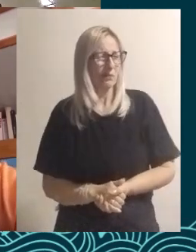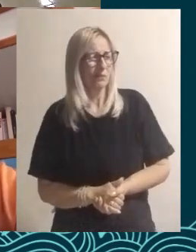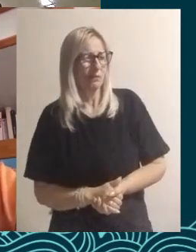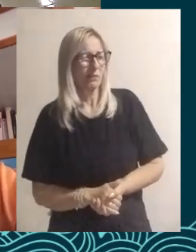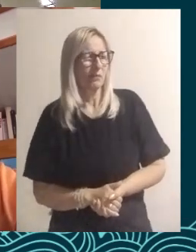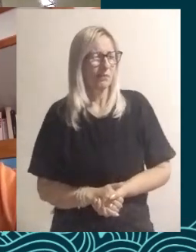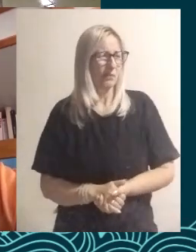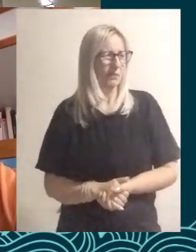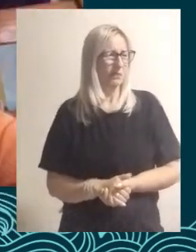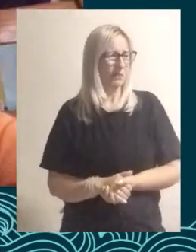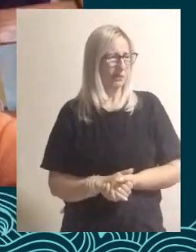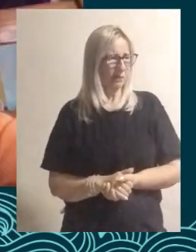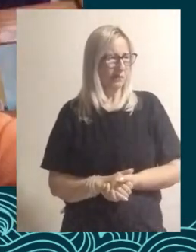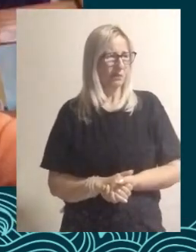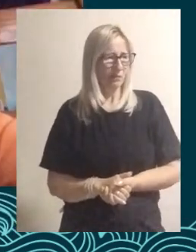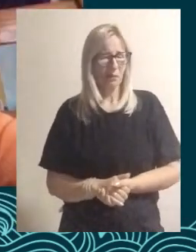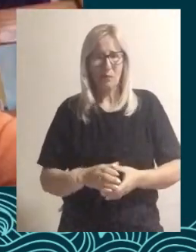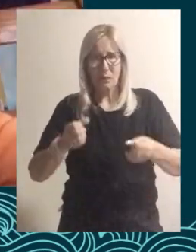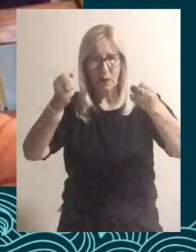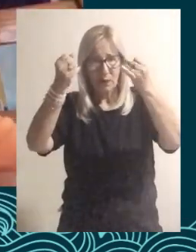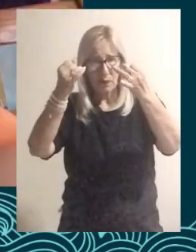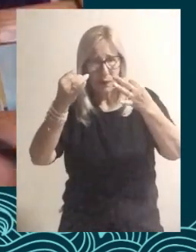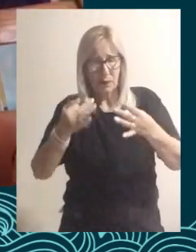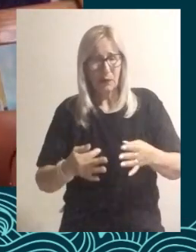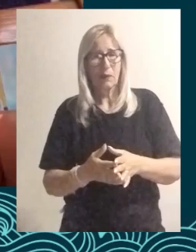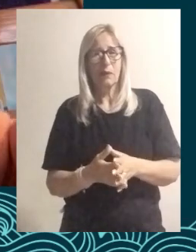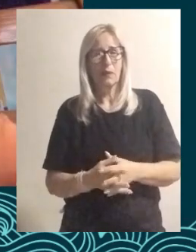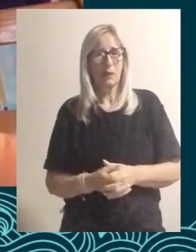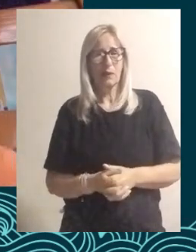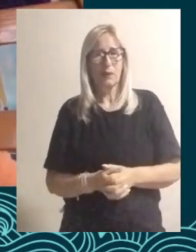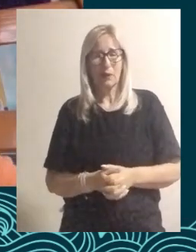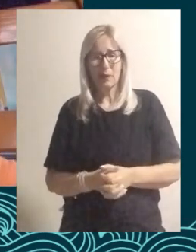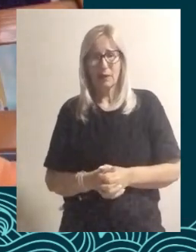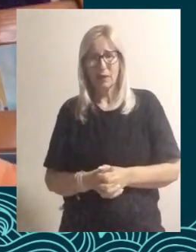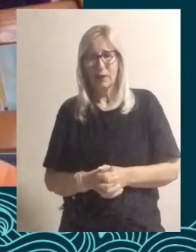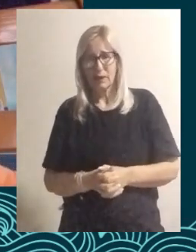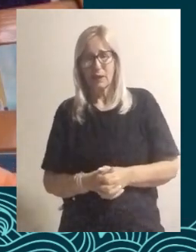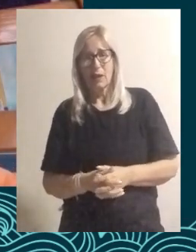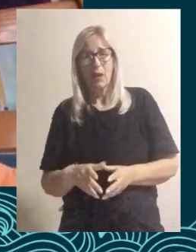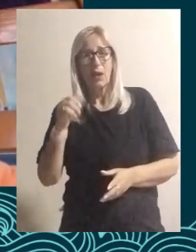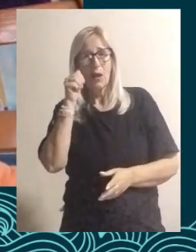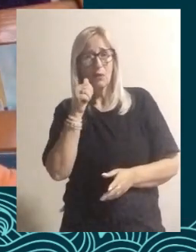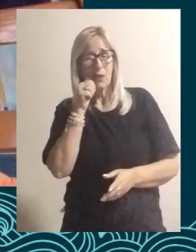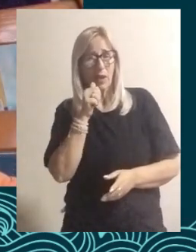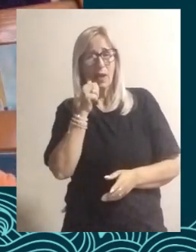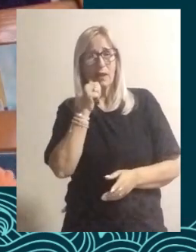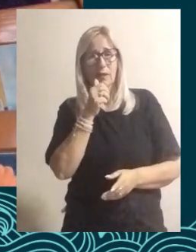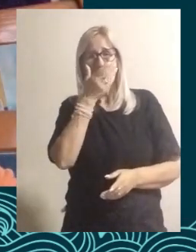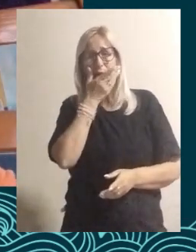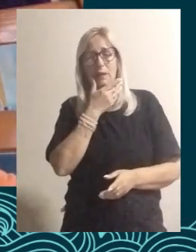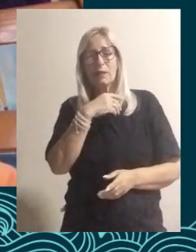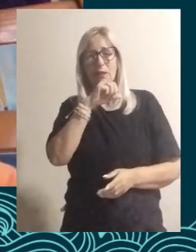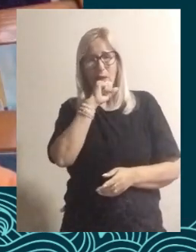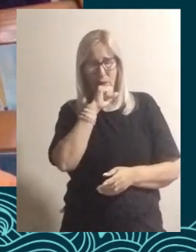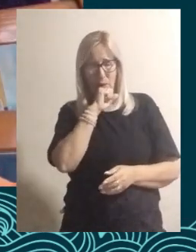Boa. É, E, ótimo. o que eu falei sobre todas as